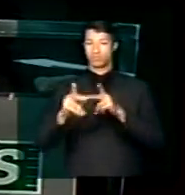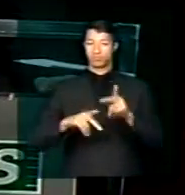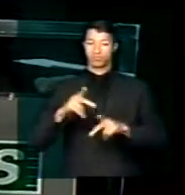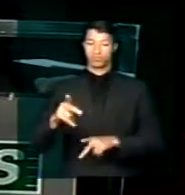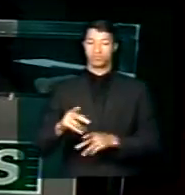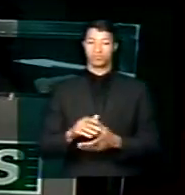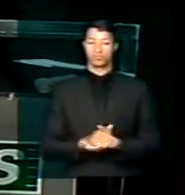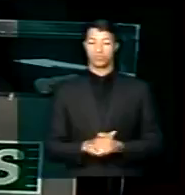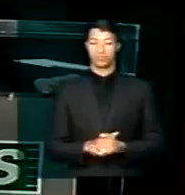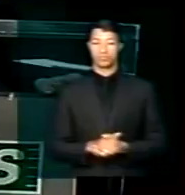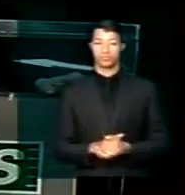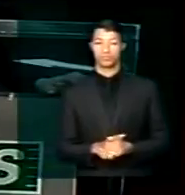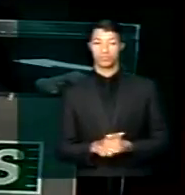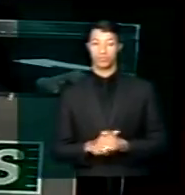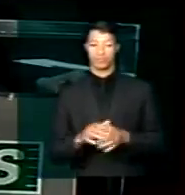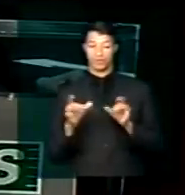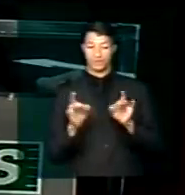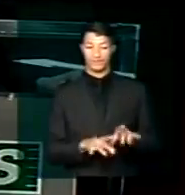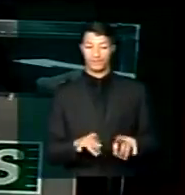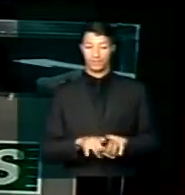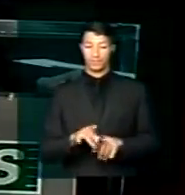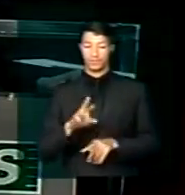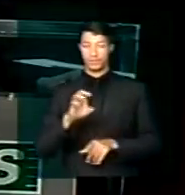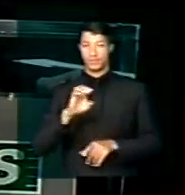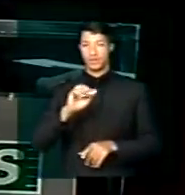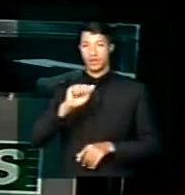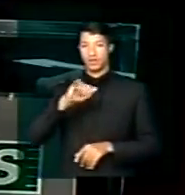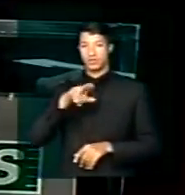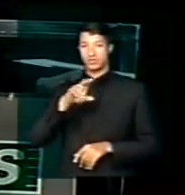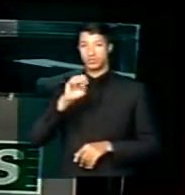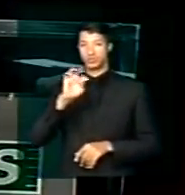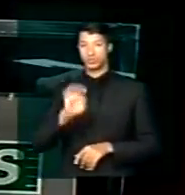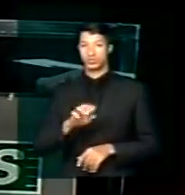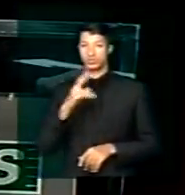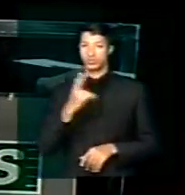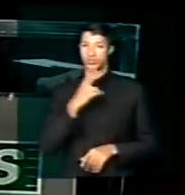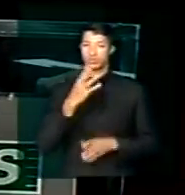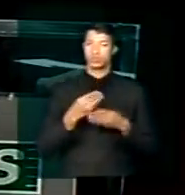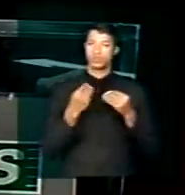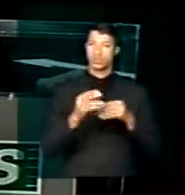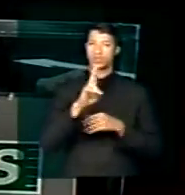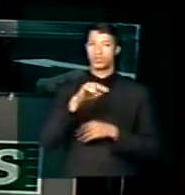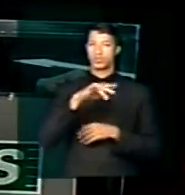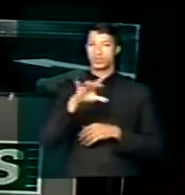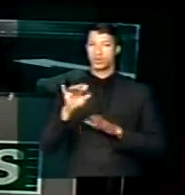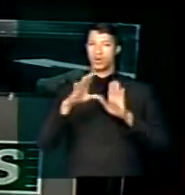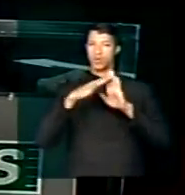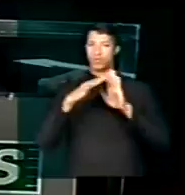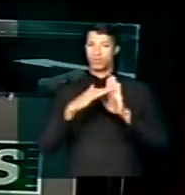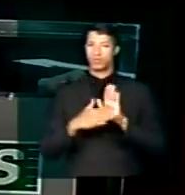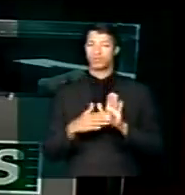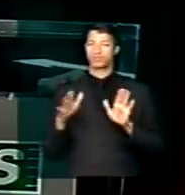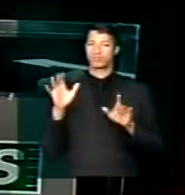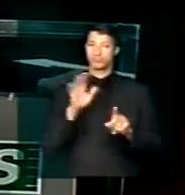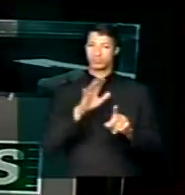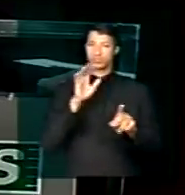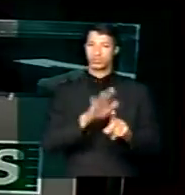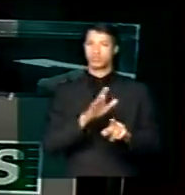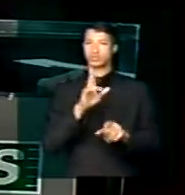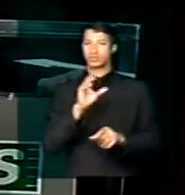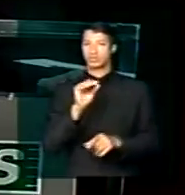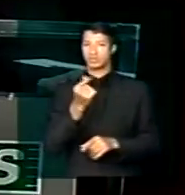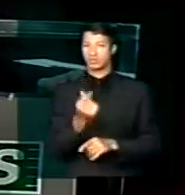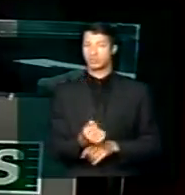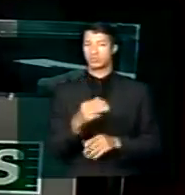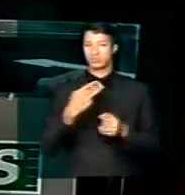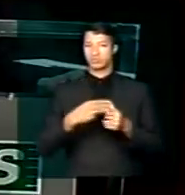população. Inexistência também de reajuste dos valores repassados pela União em seus programas, pressionando o orçamento